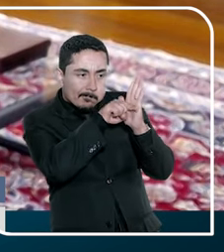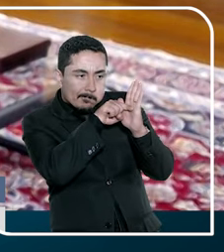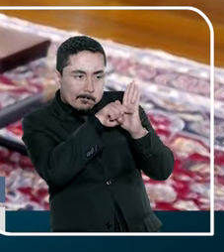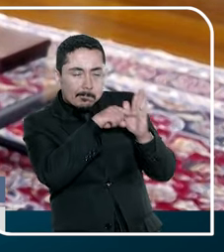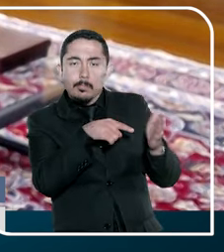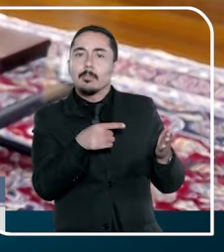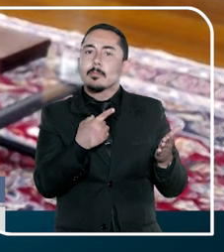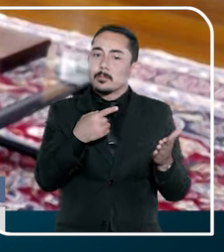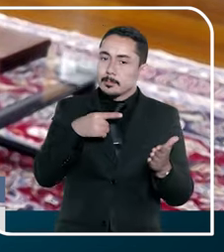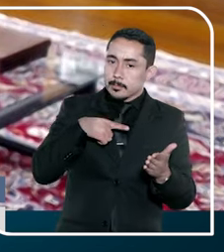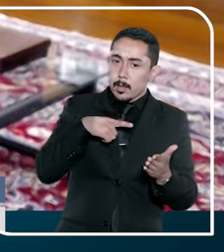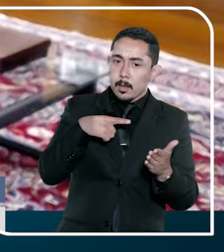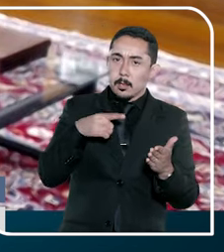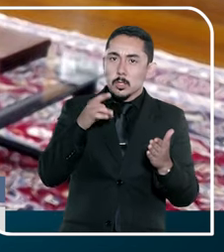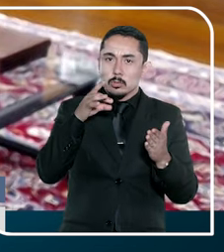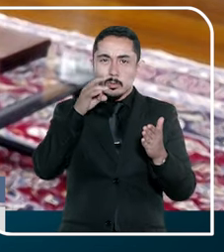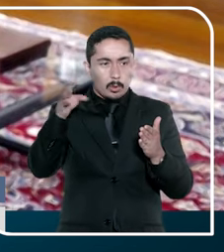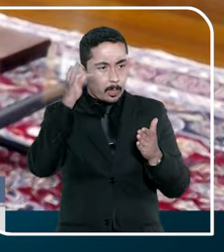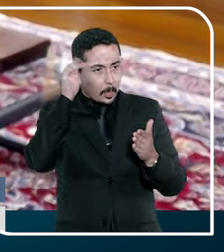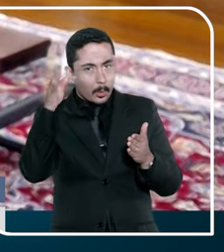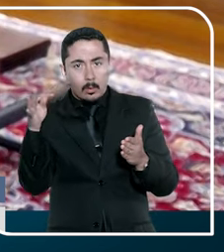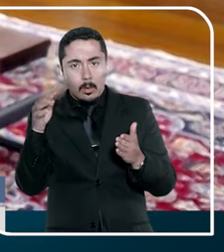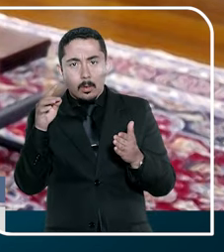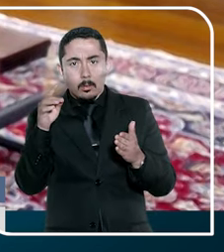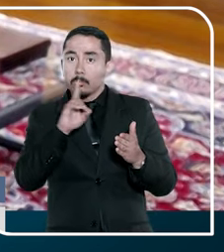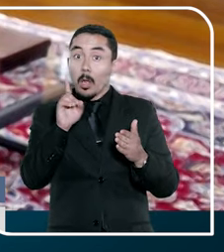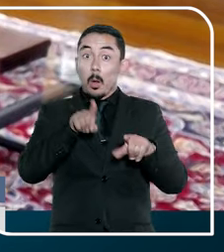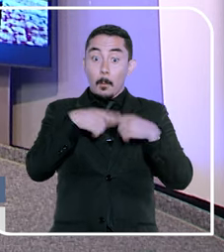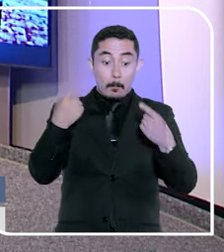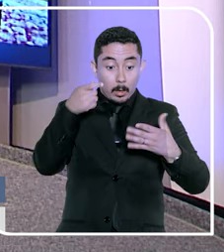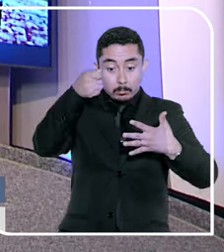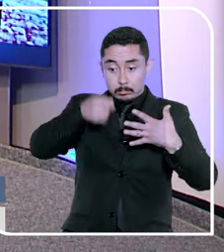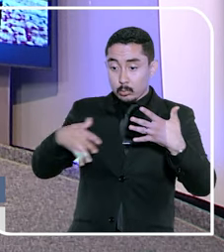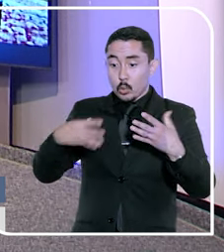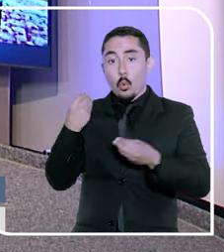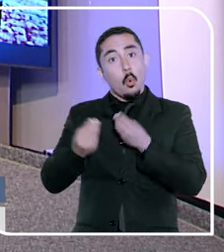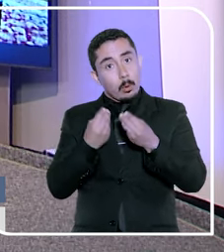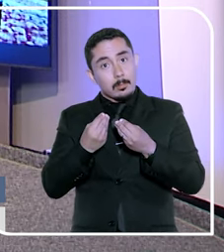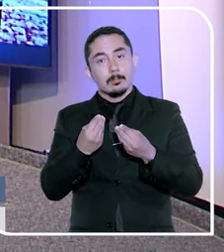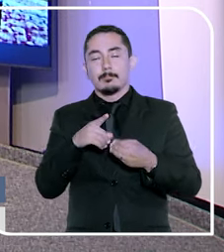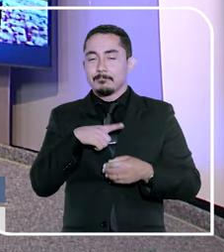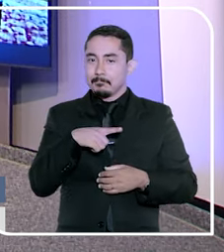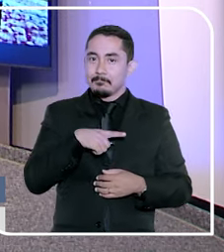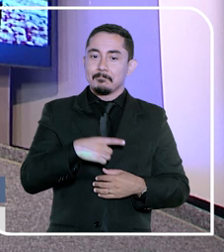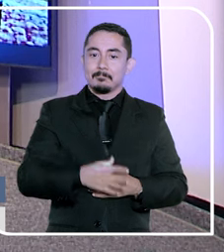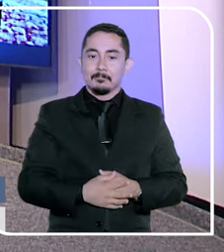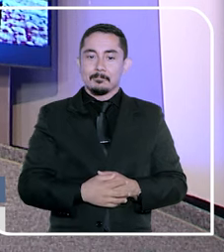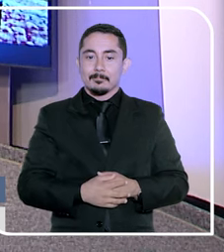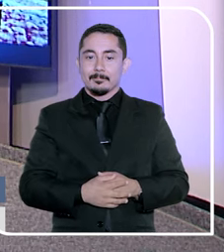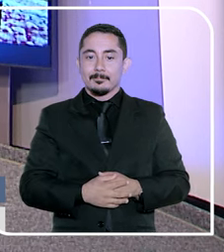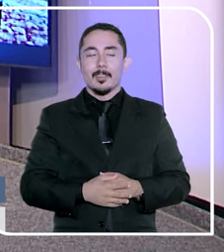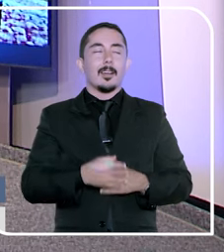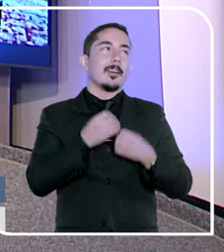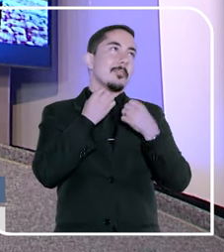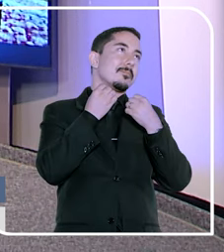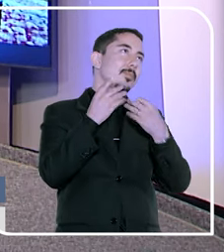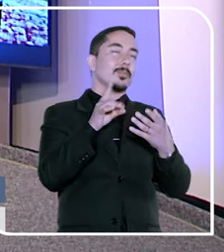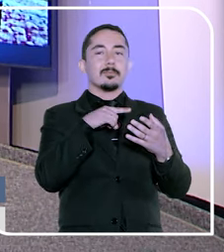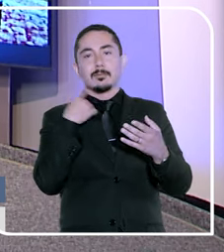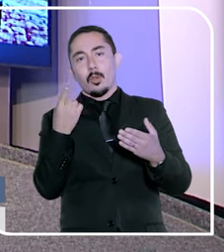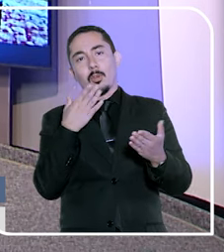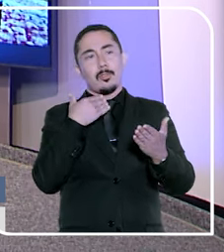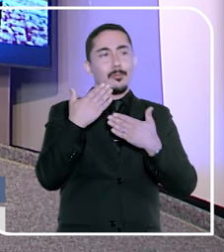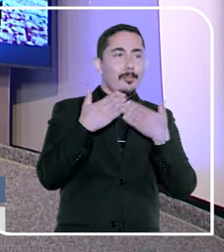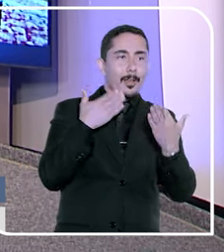dogmática mas jurisprudencial sobre o tempo com certeza a gente vai falar ao longo de todo o nosso programa sobre alguns dos